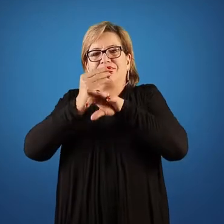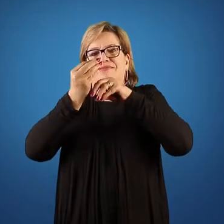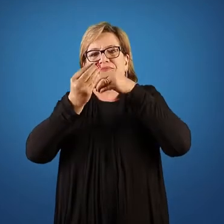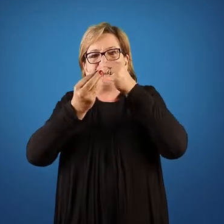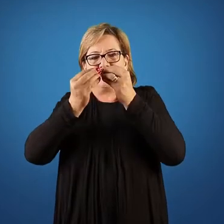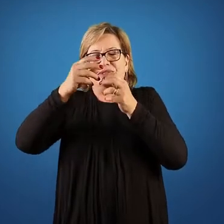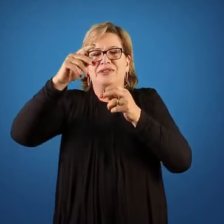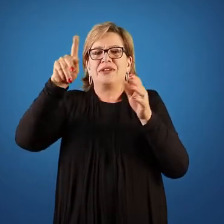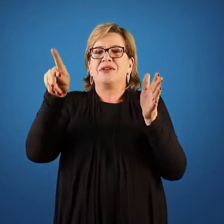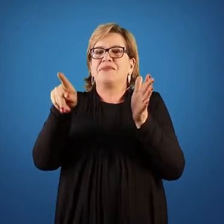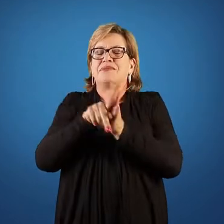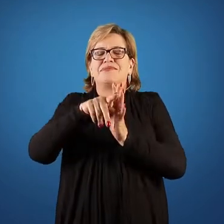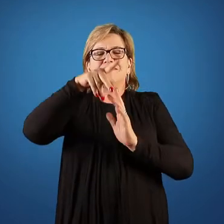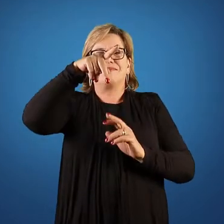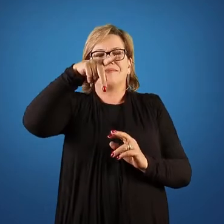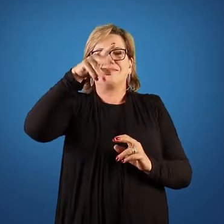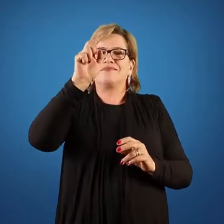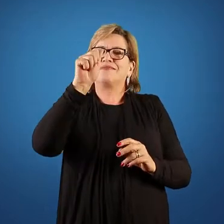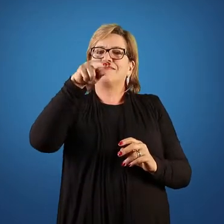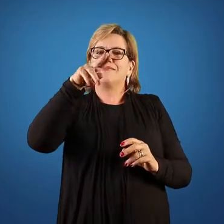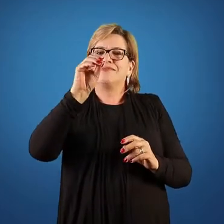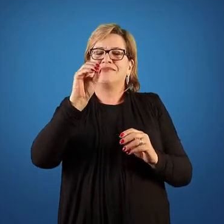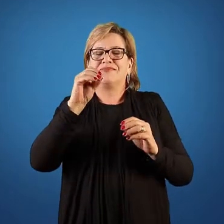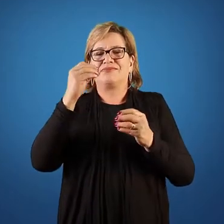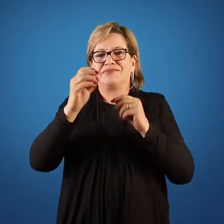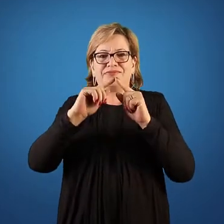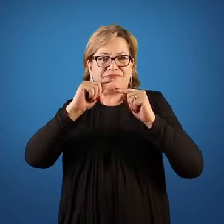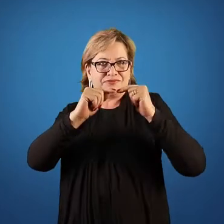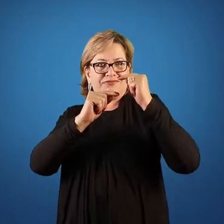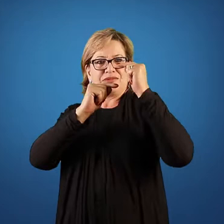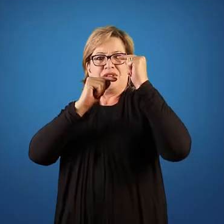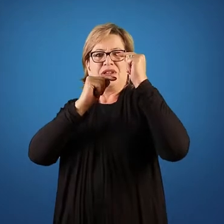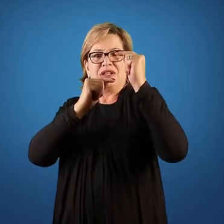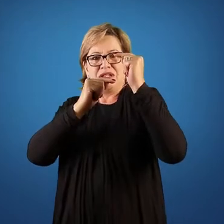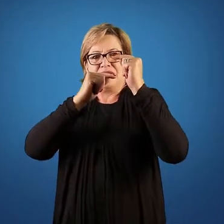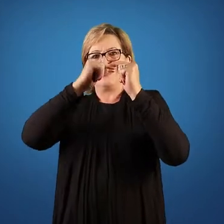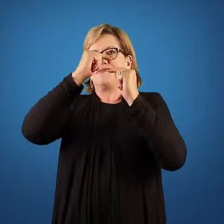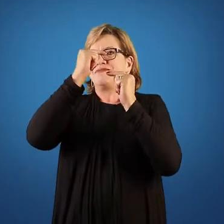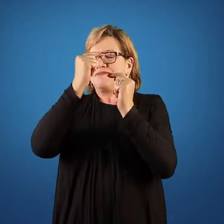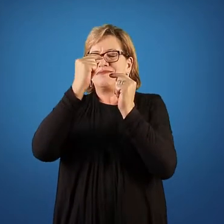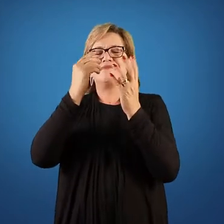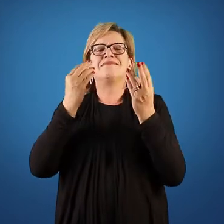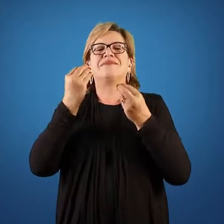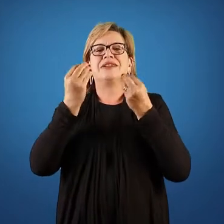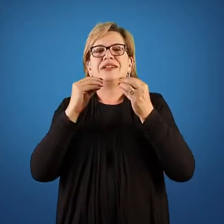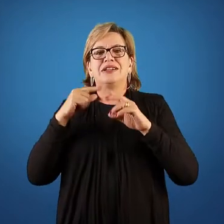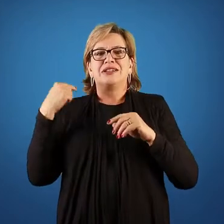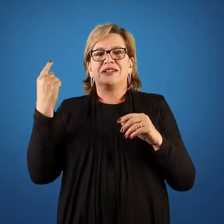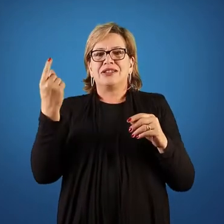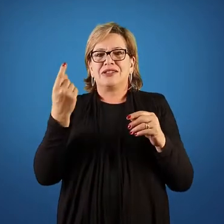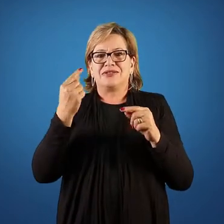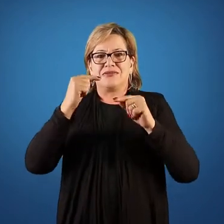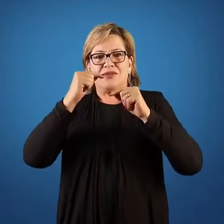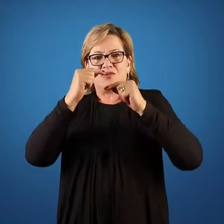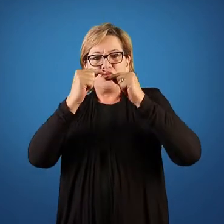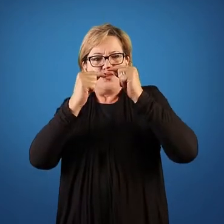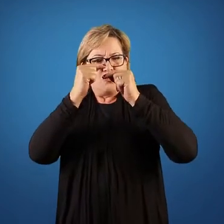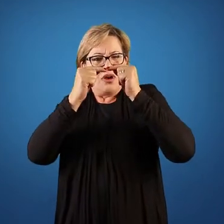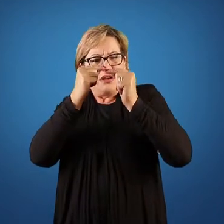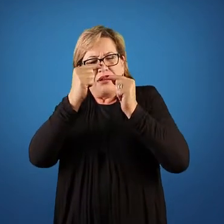o tecido. Para subir, fazer a subida, então, a gente vai enrolar o